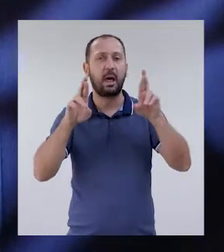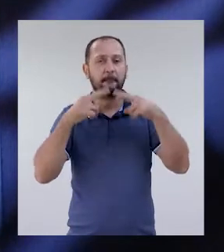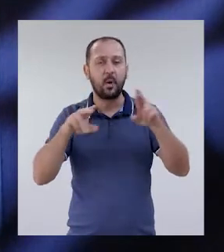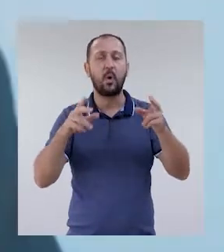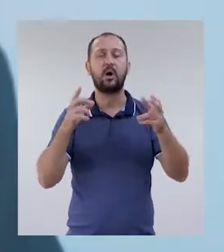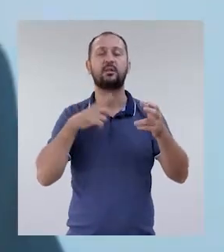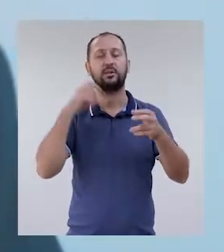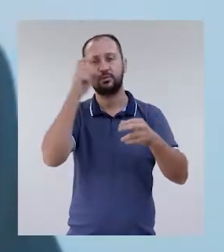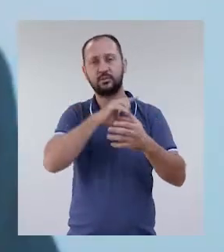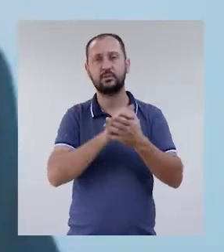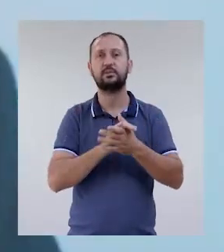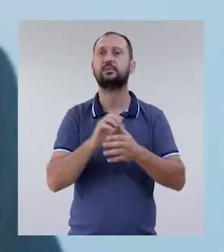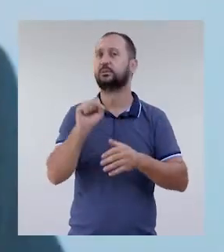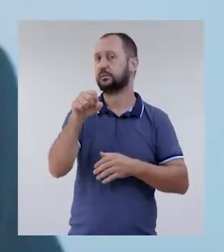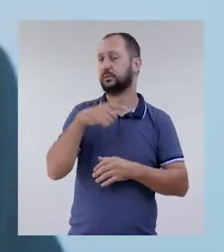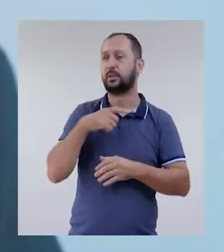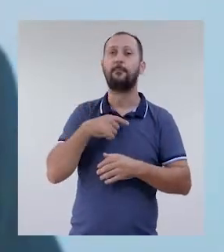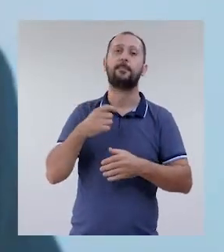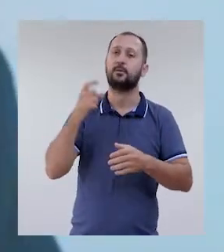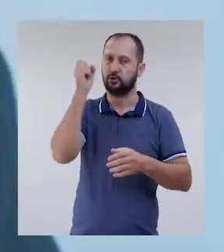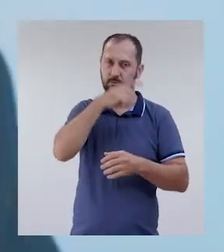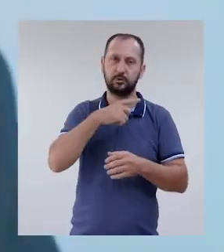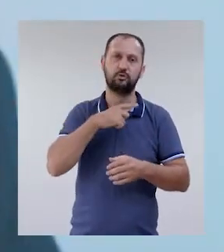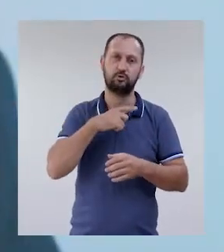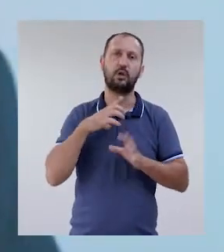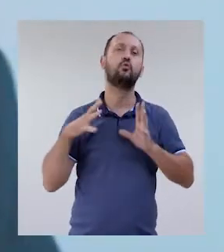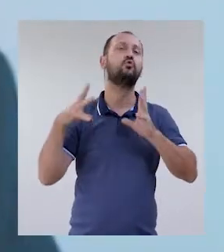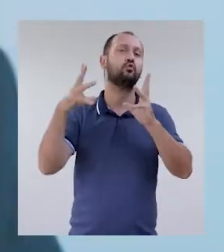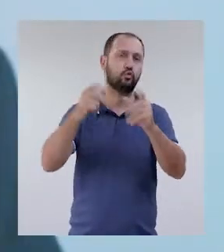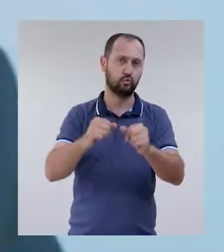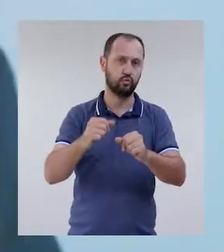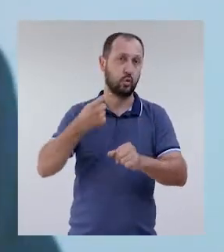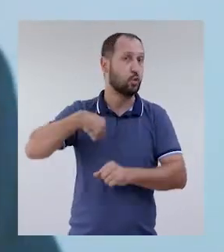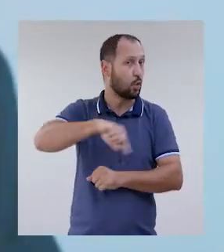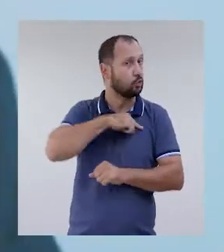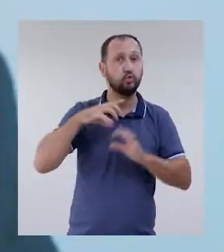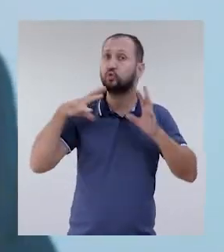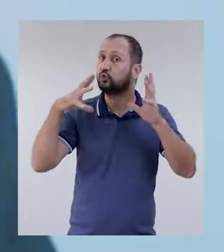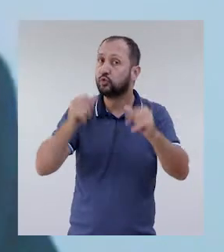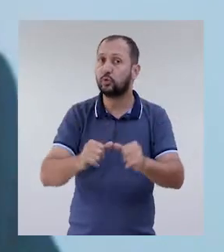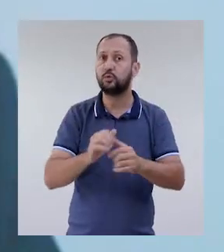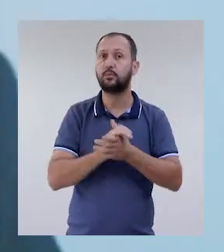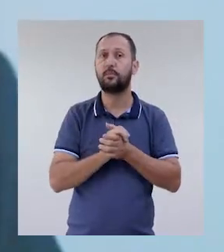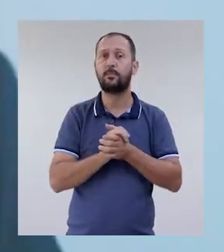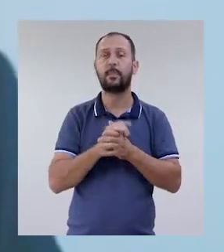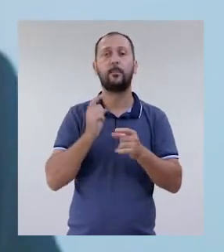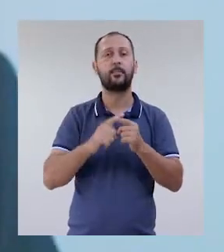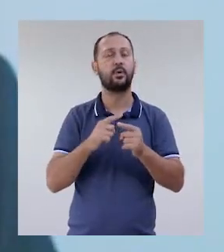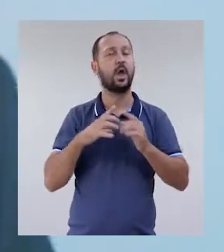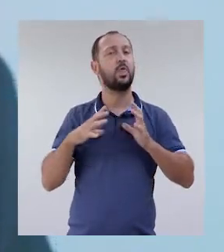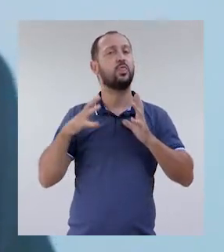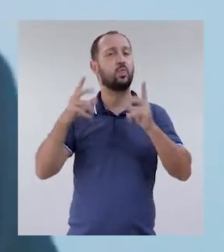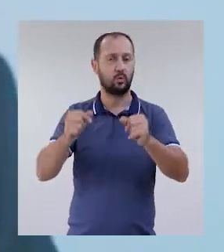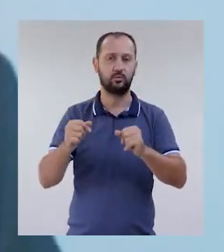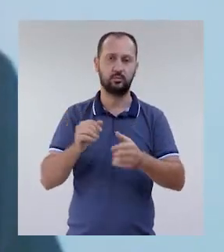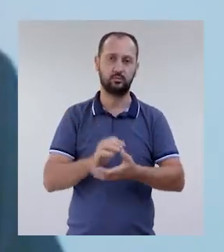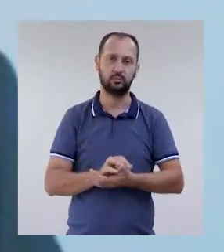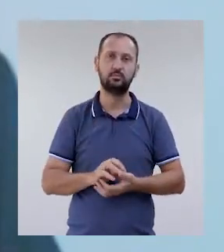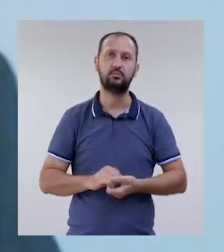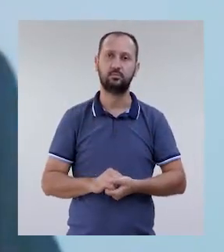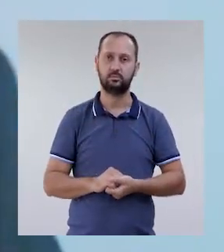iniciais? Na verdade, a dificuldade que todos nós tivemos, e aí, quando eu digo todos nós, somos nós